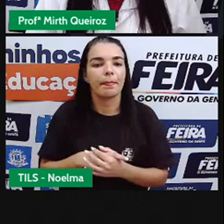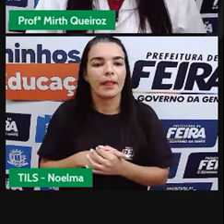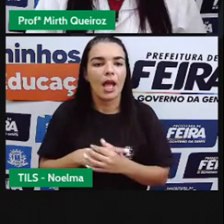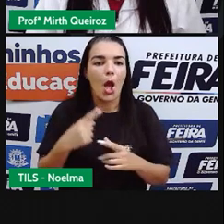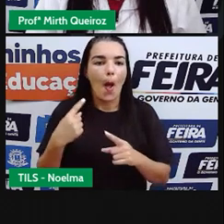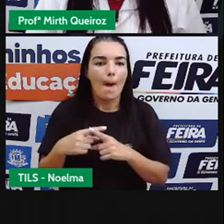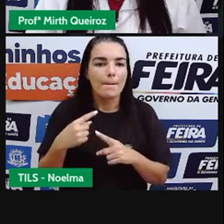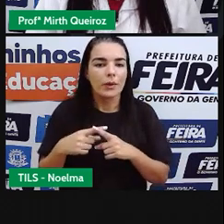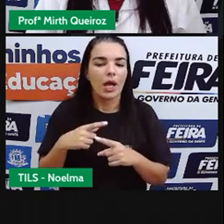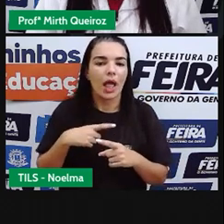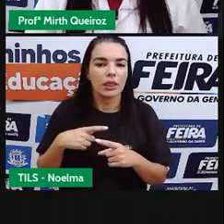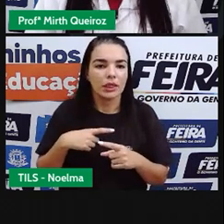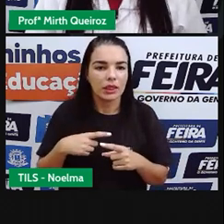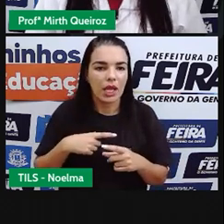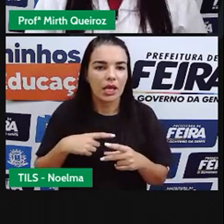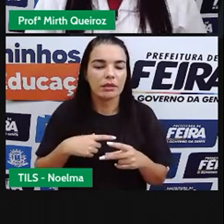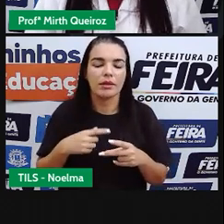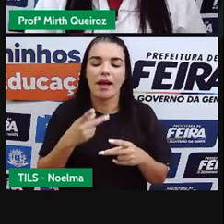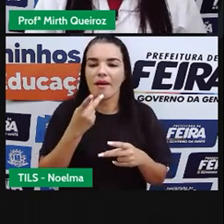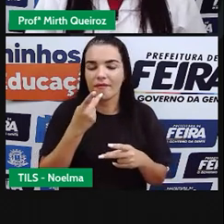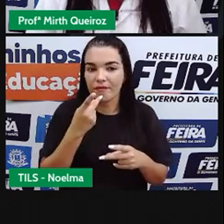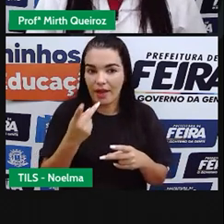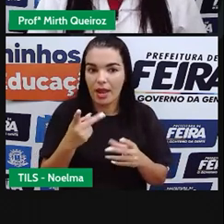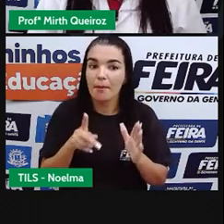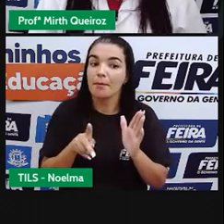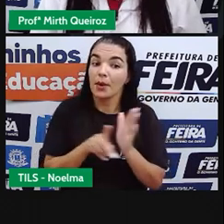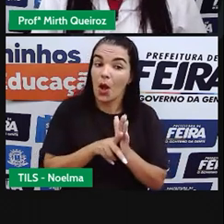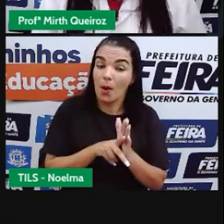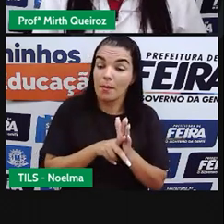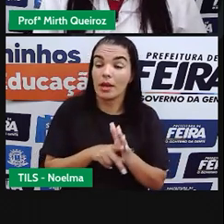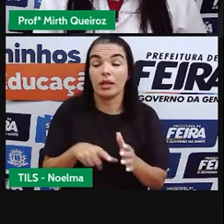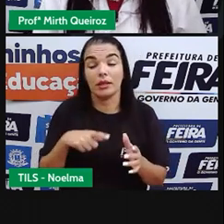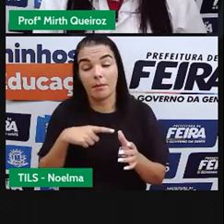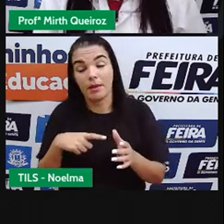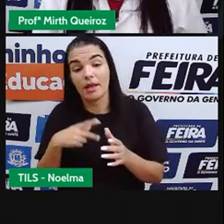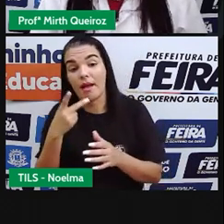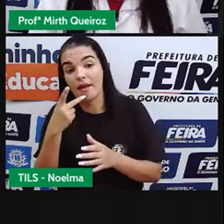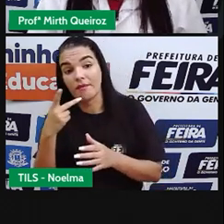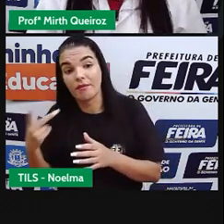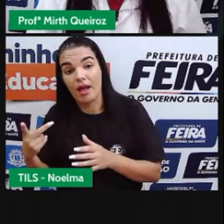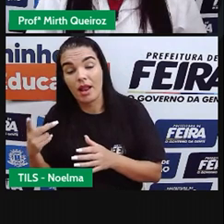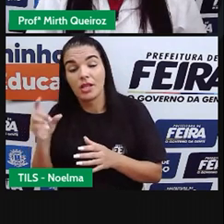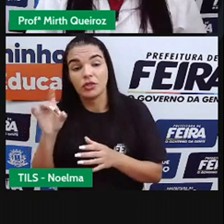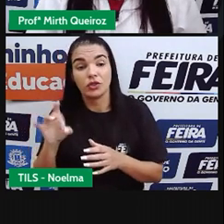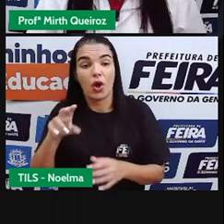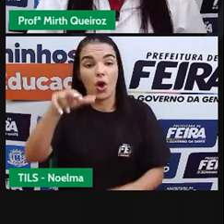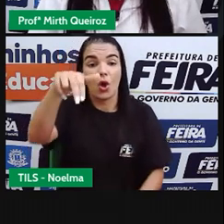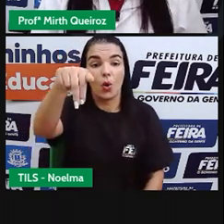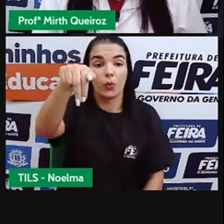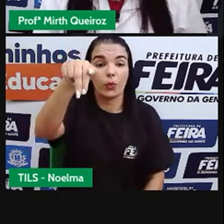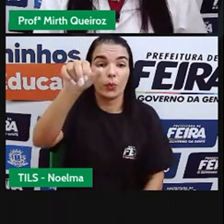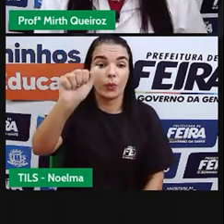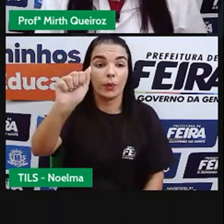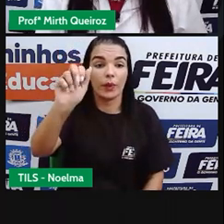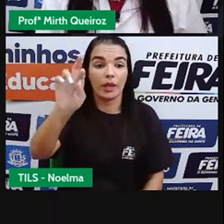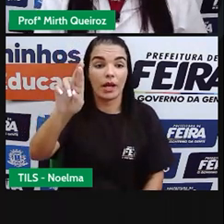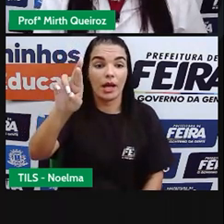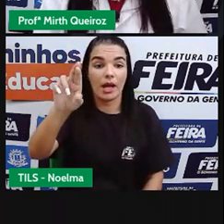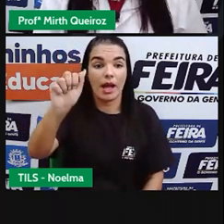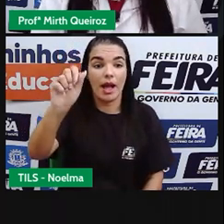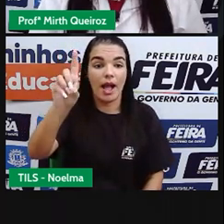indireto, logo abaixo, que é uma fala que pertence ao narrador, onde ele vai reproduzir a fala